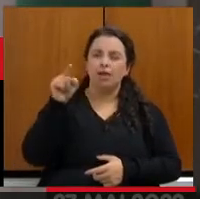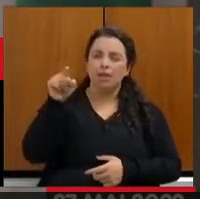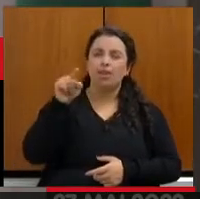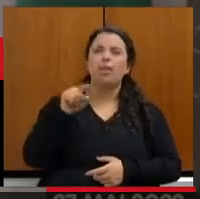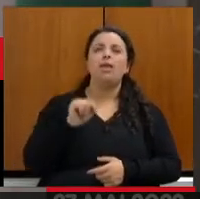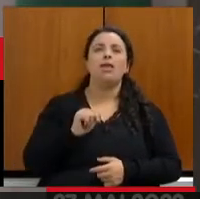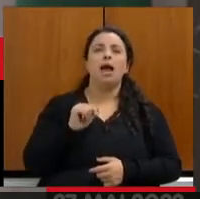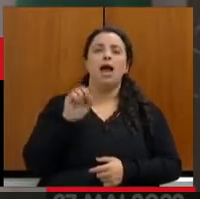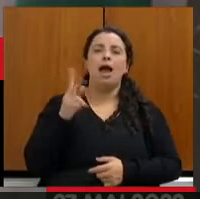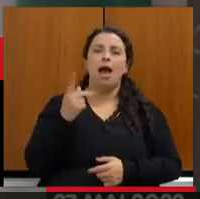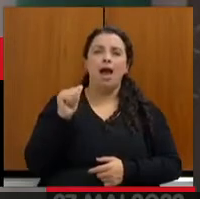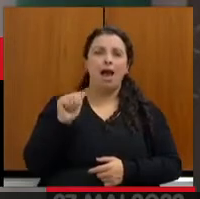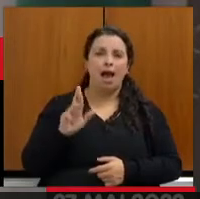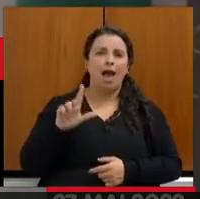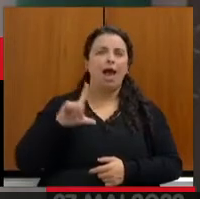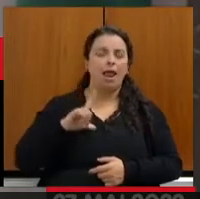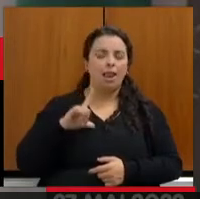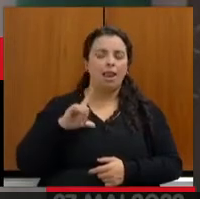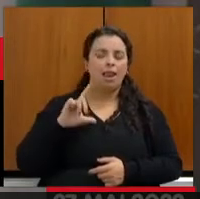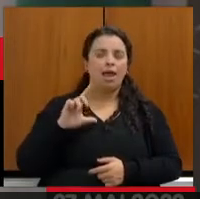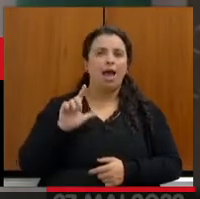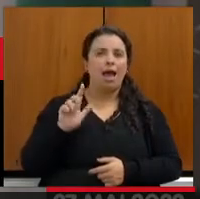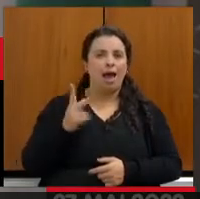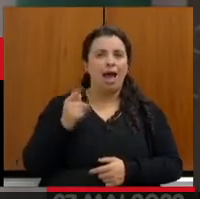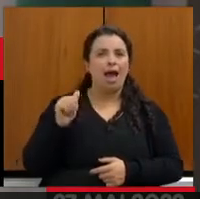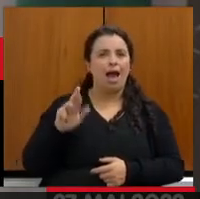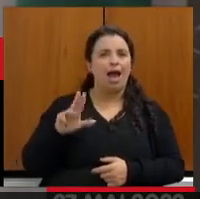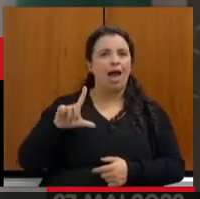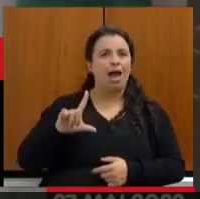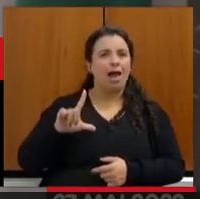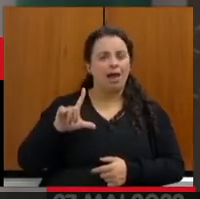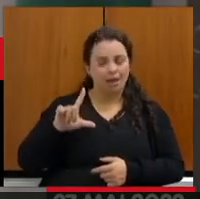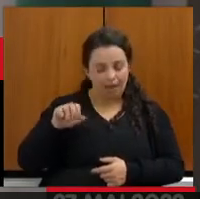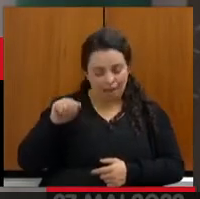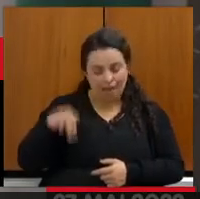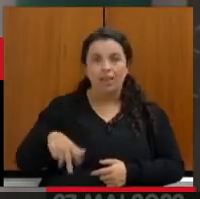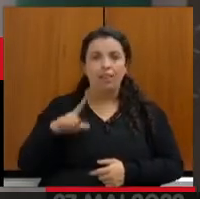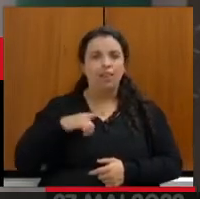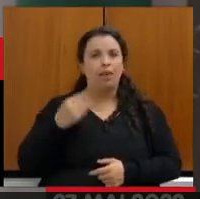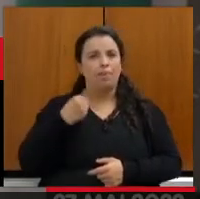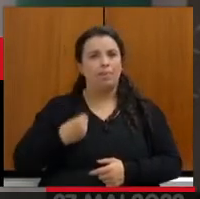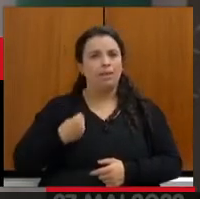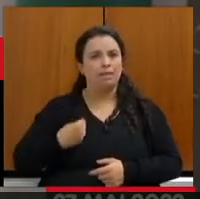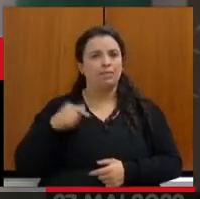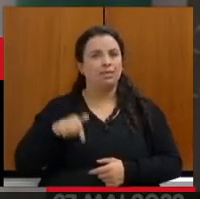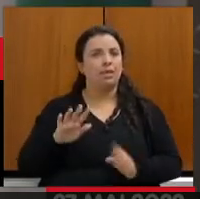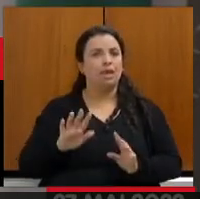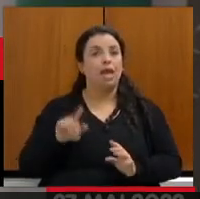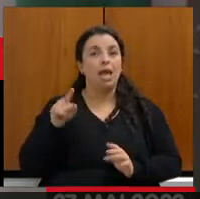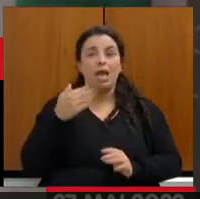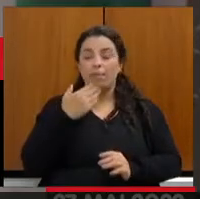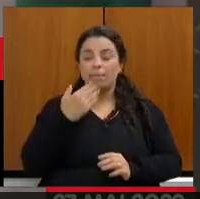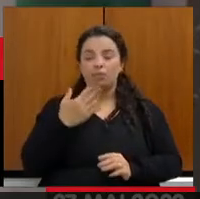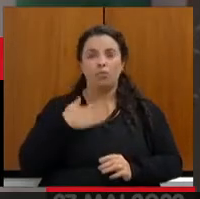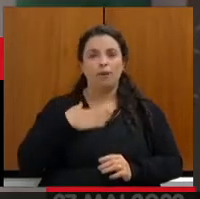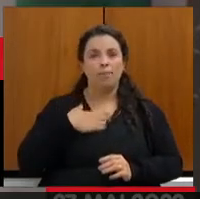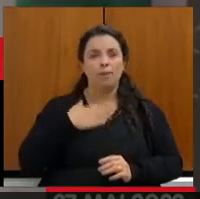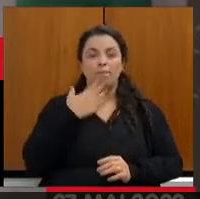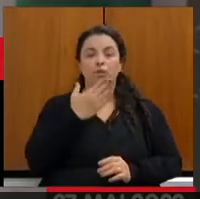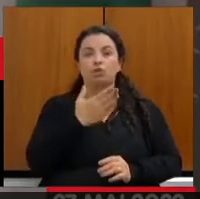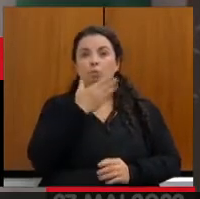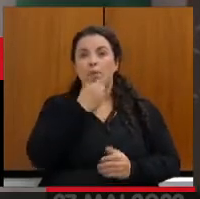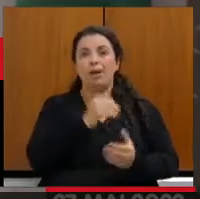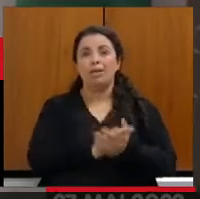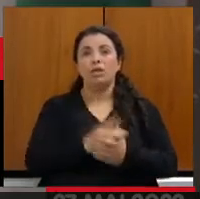não está e eu sei que ele tá me ouvindo ele pediu para eu e meu marido que nós nós temos mas